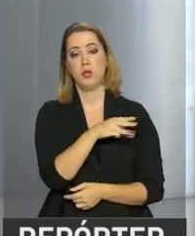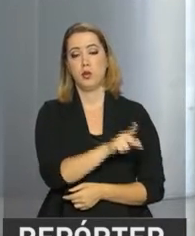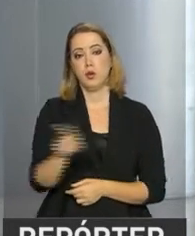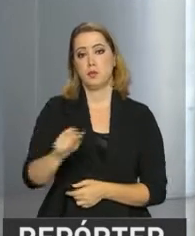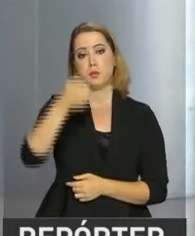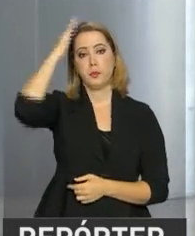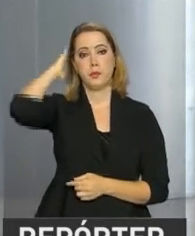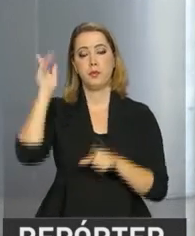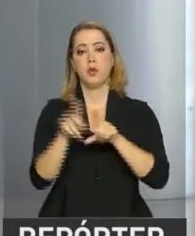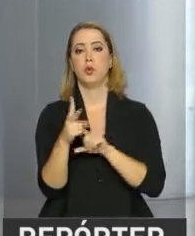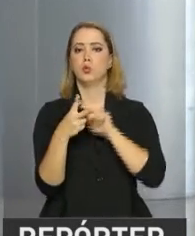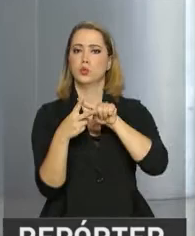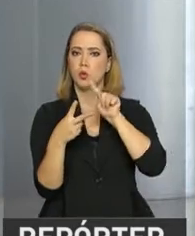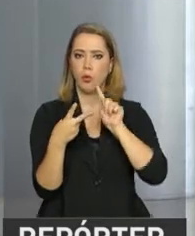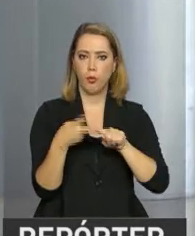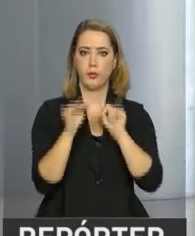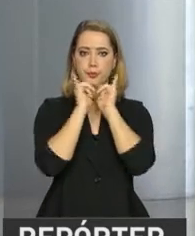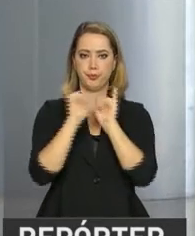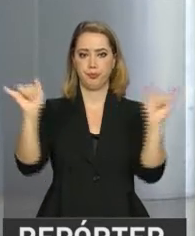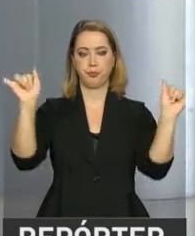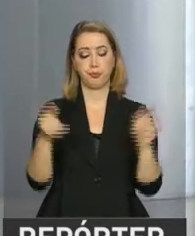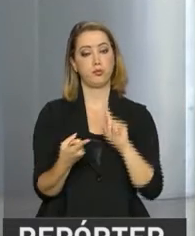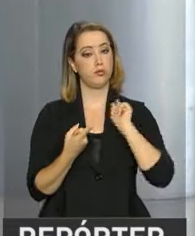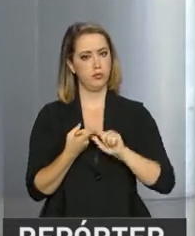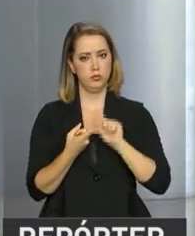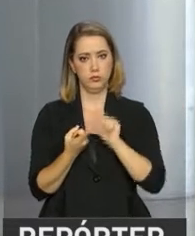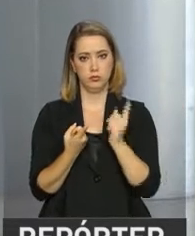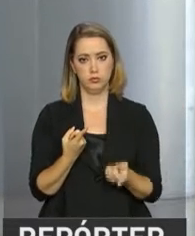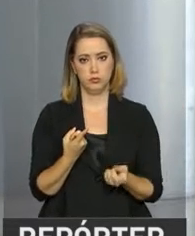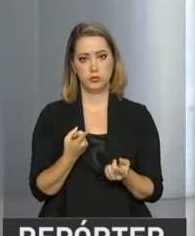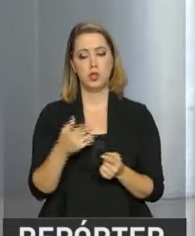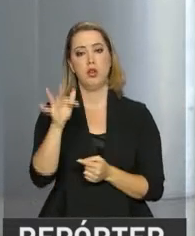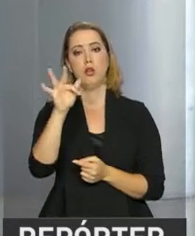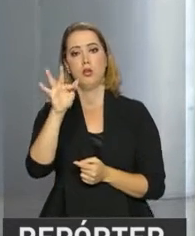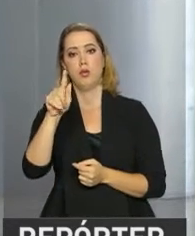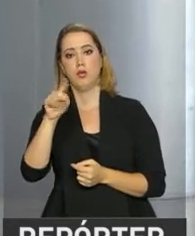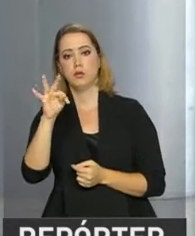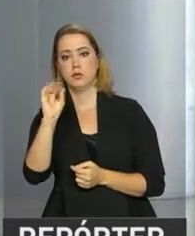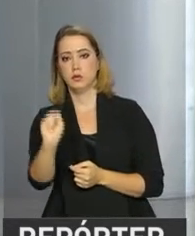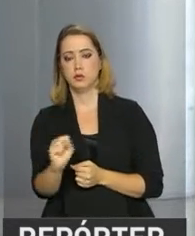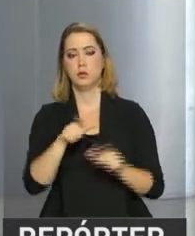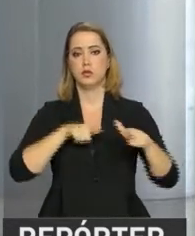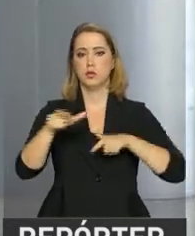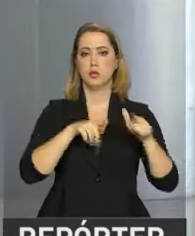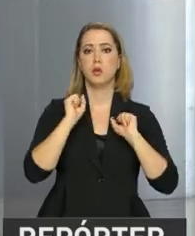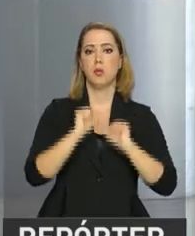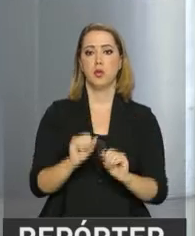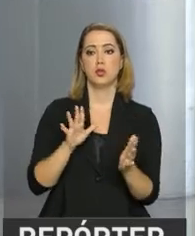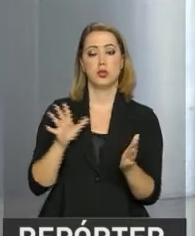fez dois anúncios durante esse evento ele anunciou com relação ao fgts que os trabalhadores poderão